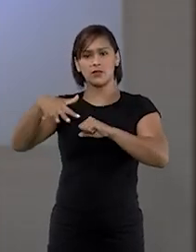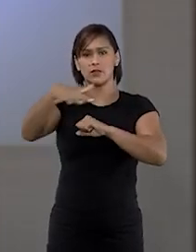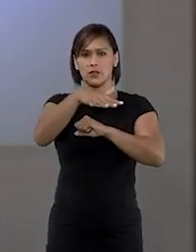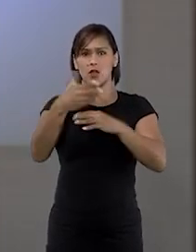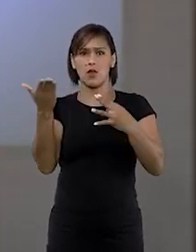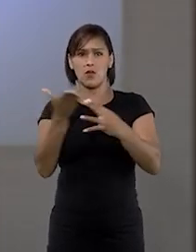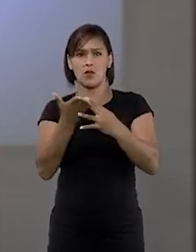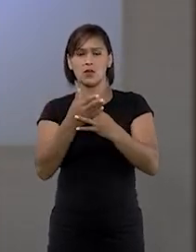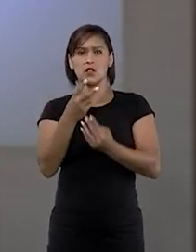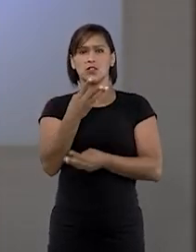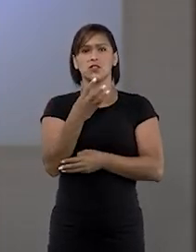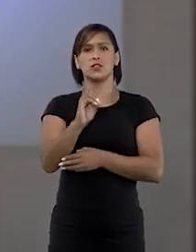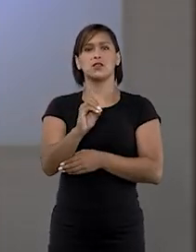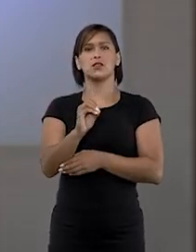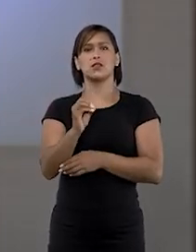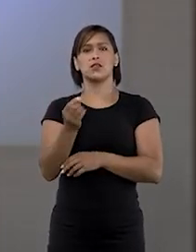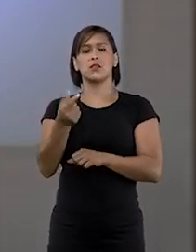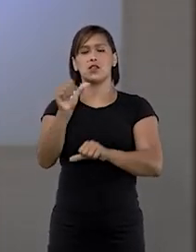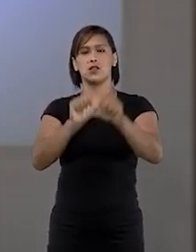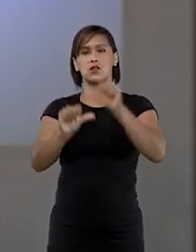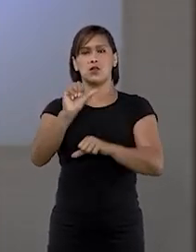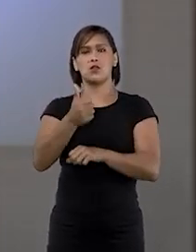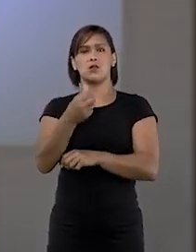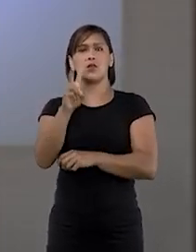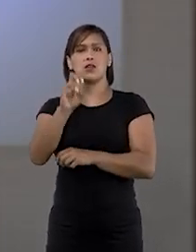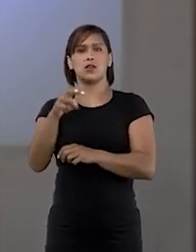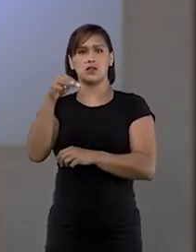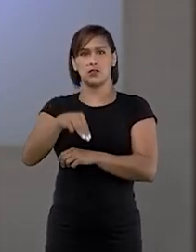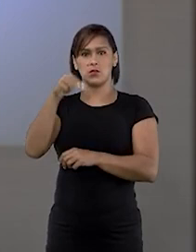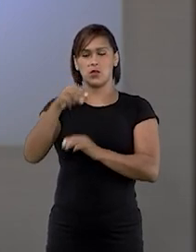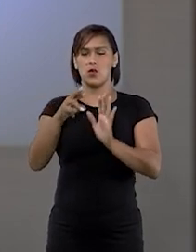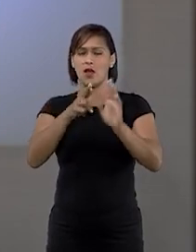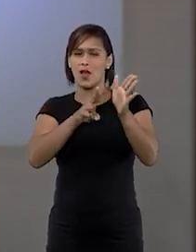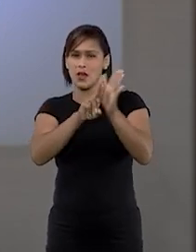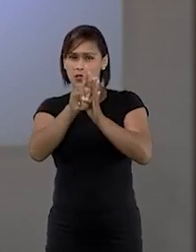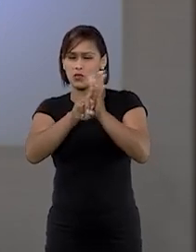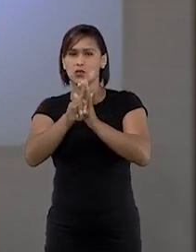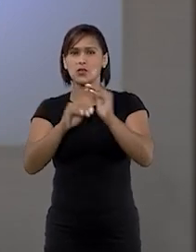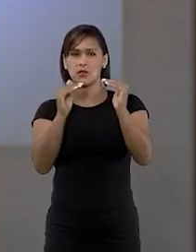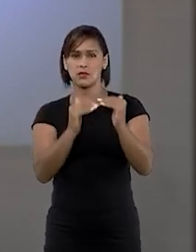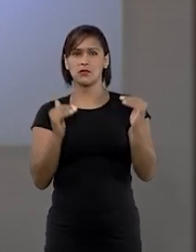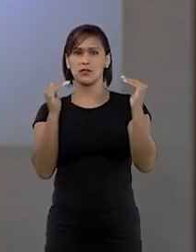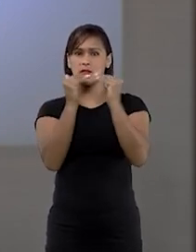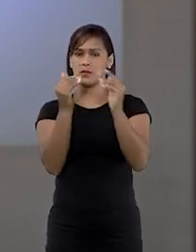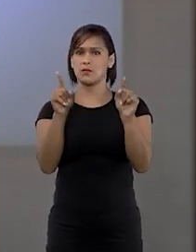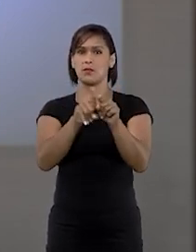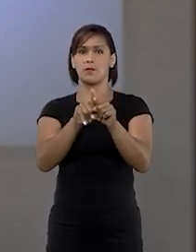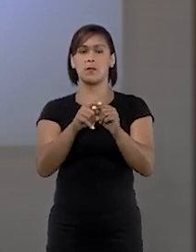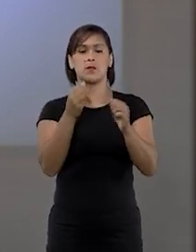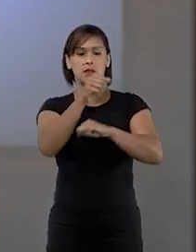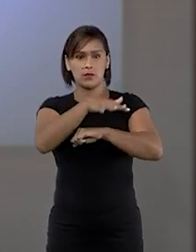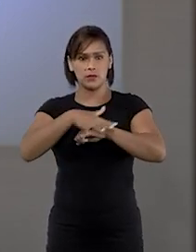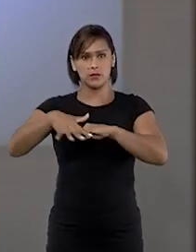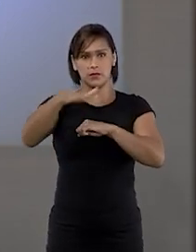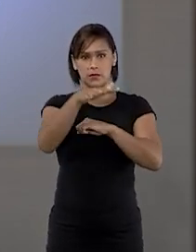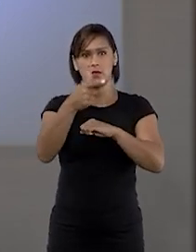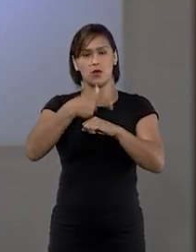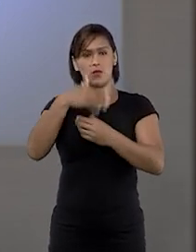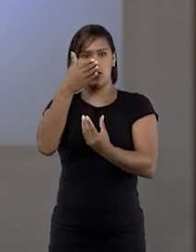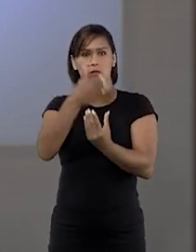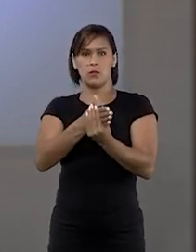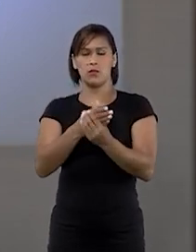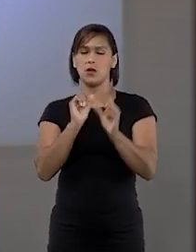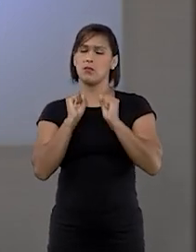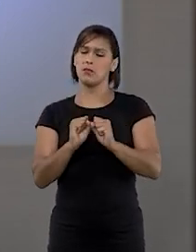as distribuições de 30 para 15 minutos a instrução normativa estabelece ainda que a distribuição